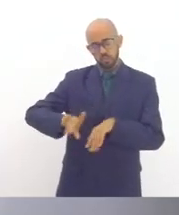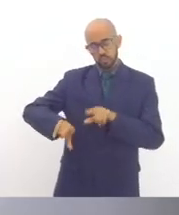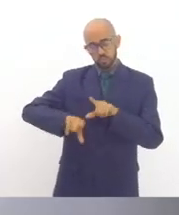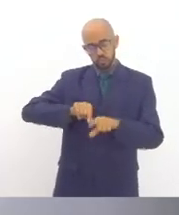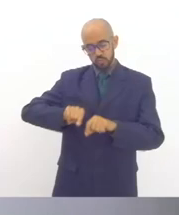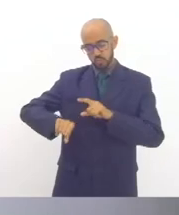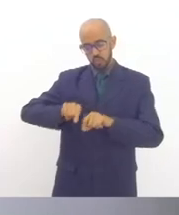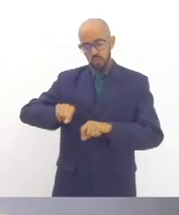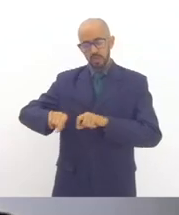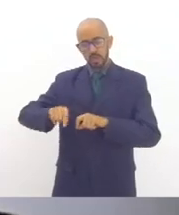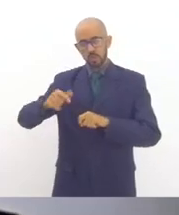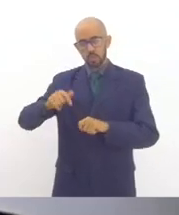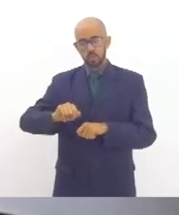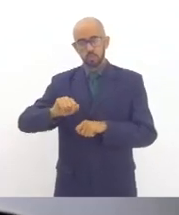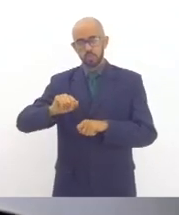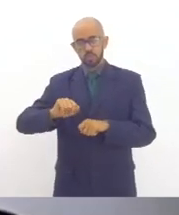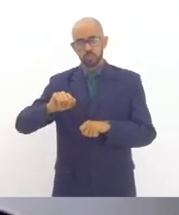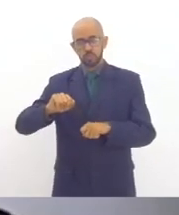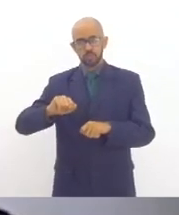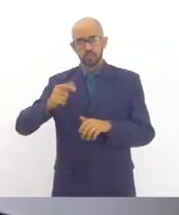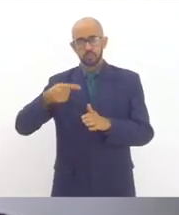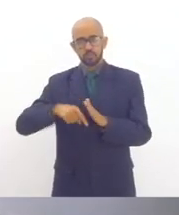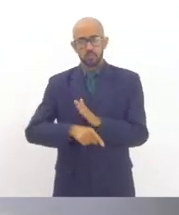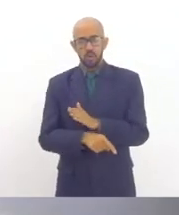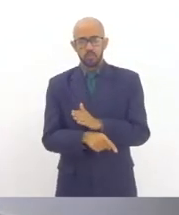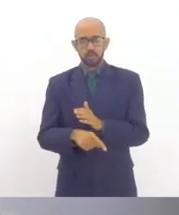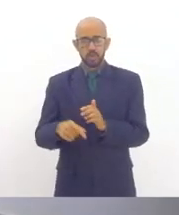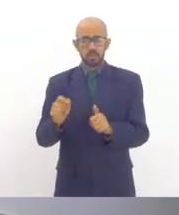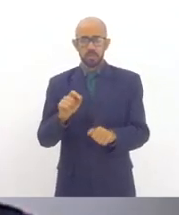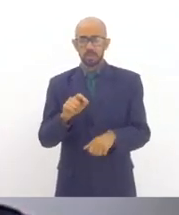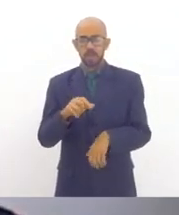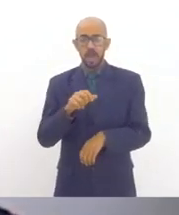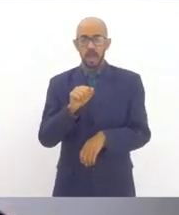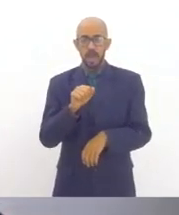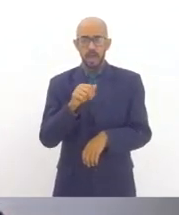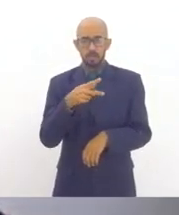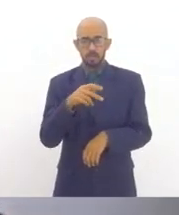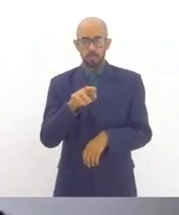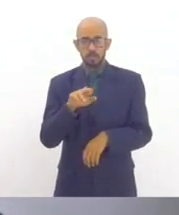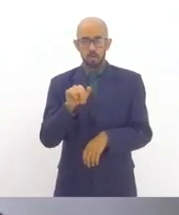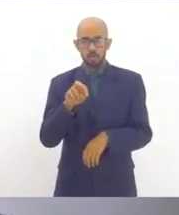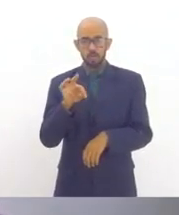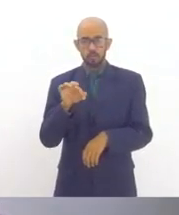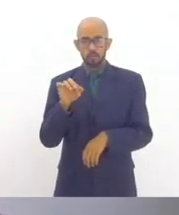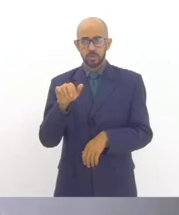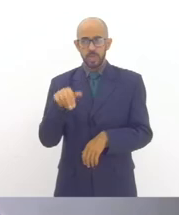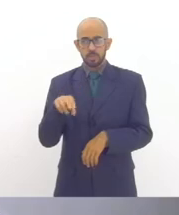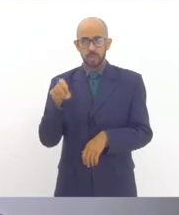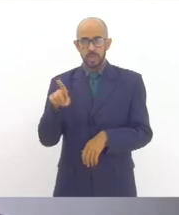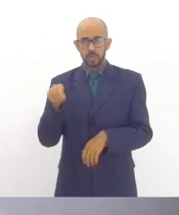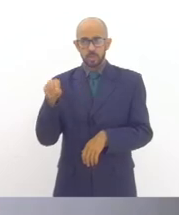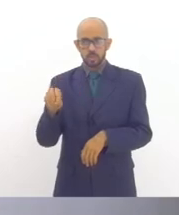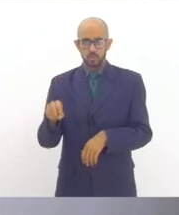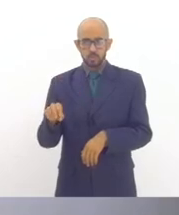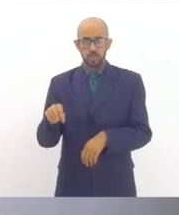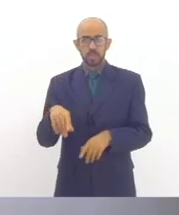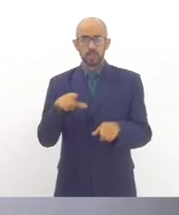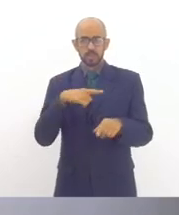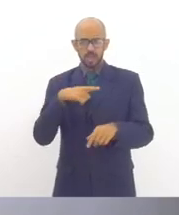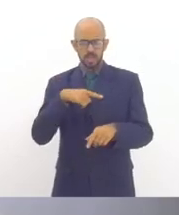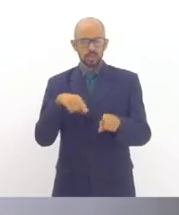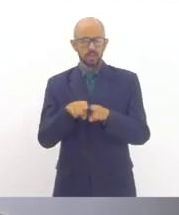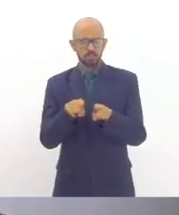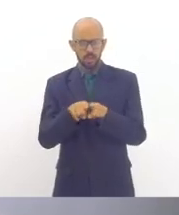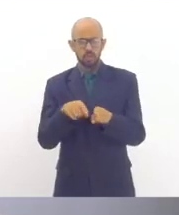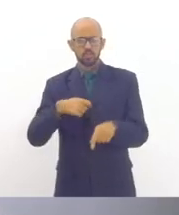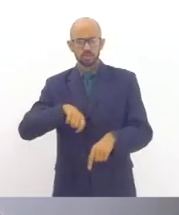seu aprofundamento e ficou algumas unidades com espanhol até no primeiro ano também, sendo ofertado como